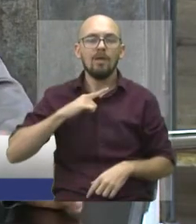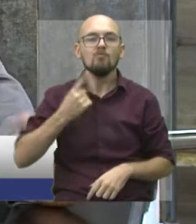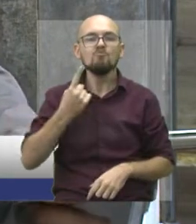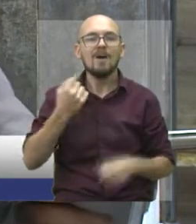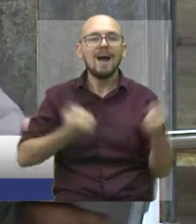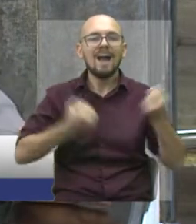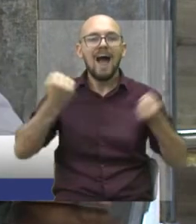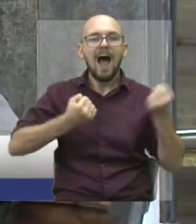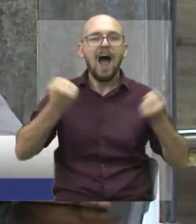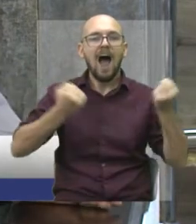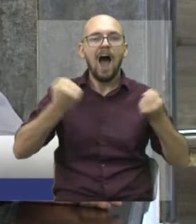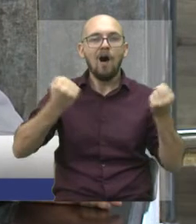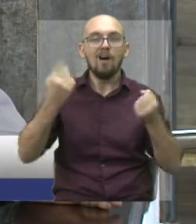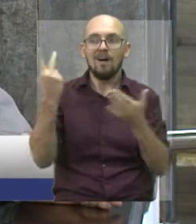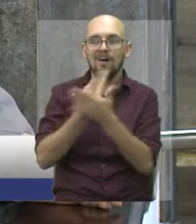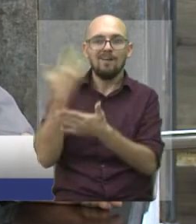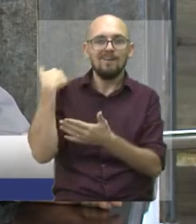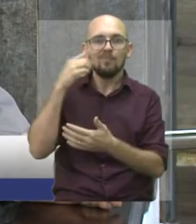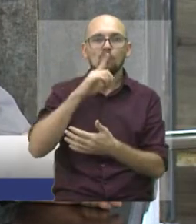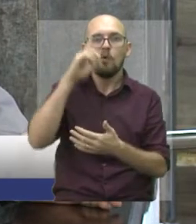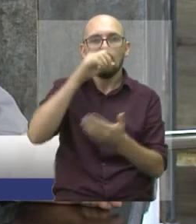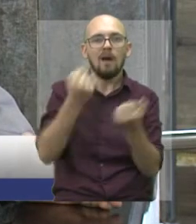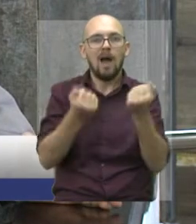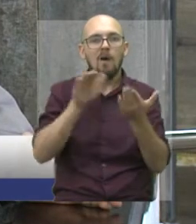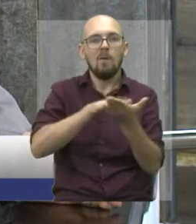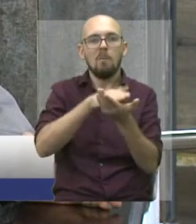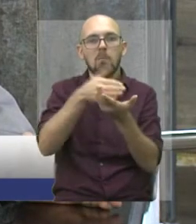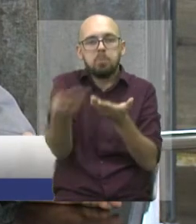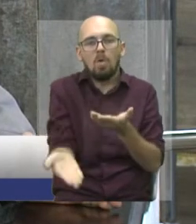que caiu no buraco esse final de semana.